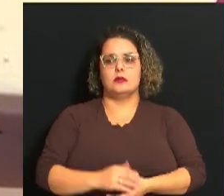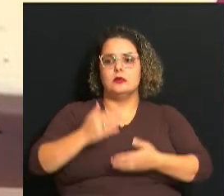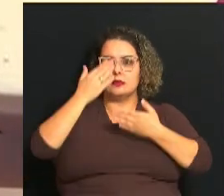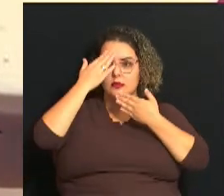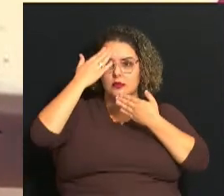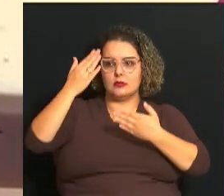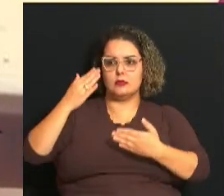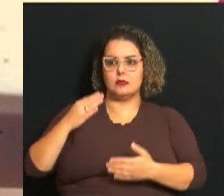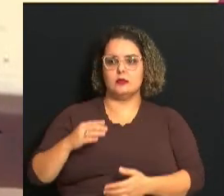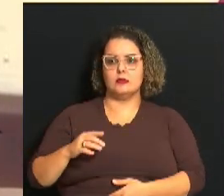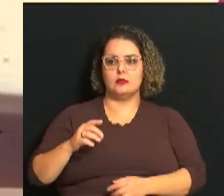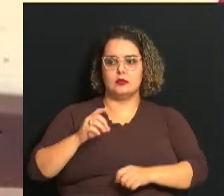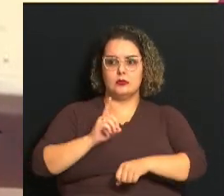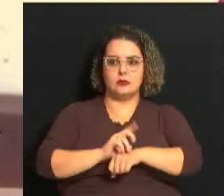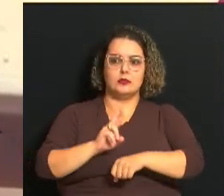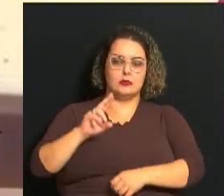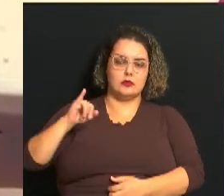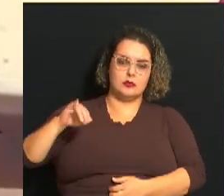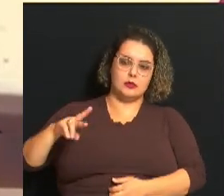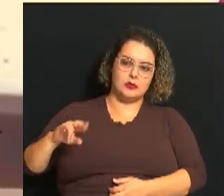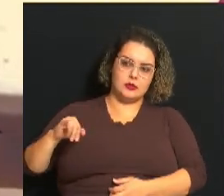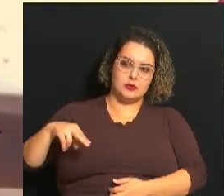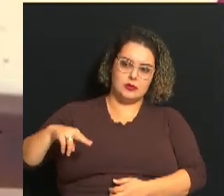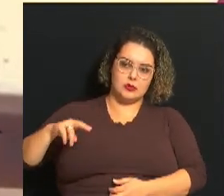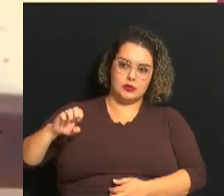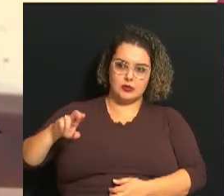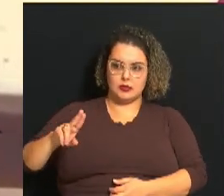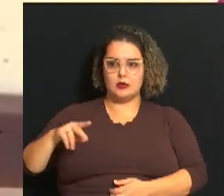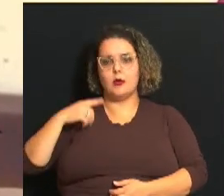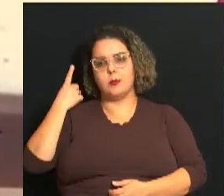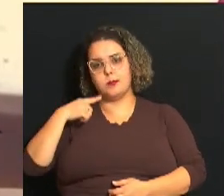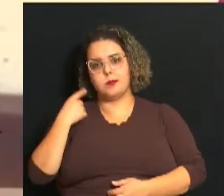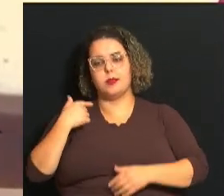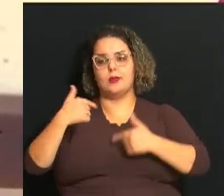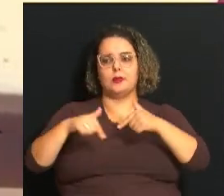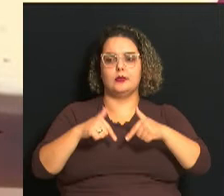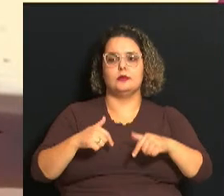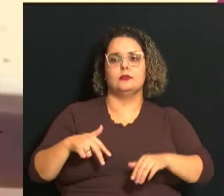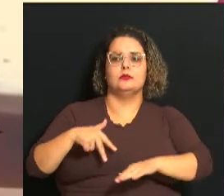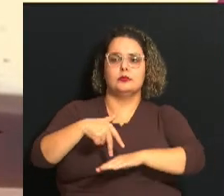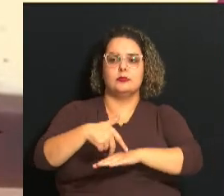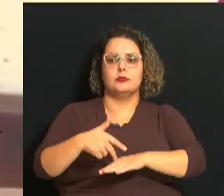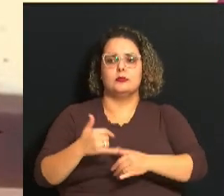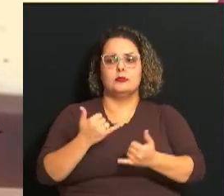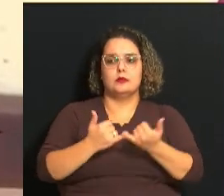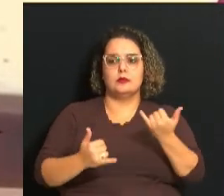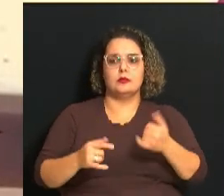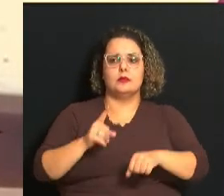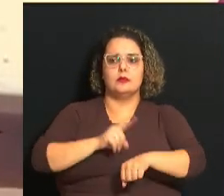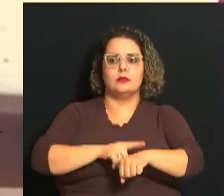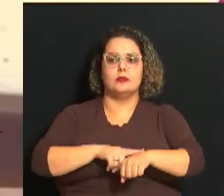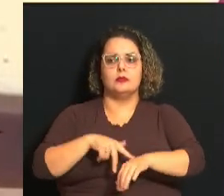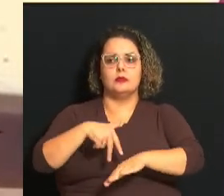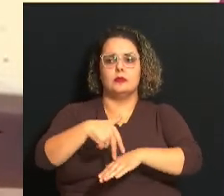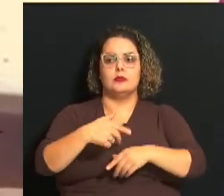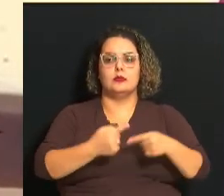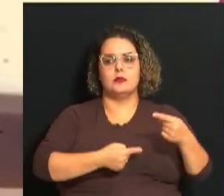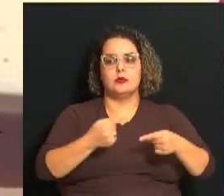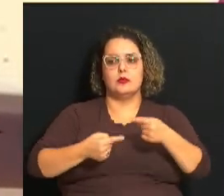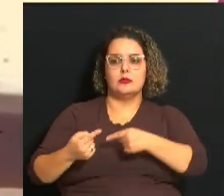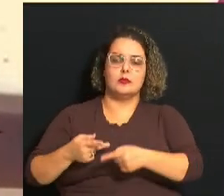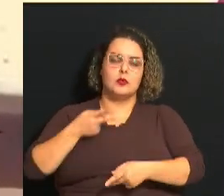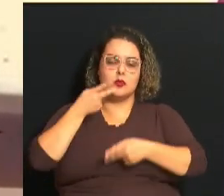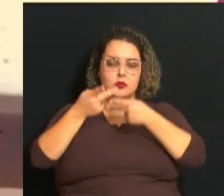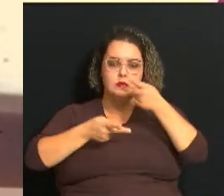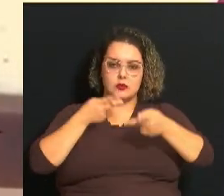agradecer o Dr Irineu que o advogado advogado trabalhista que disponibilizou parte do seu tempo para tá aqui para estar aqui conosco